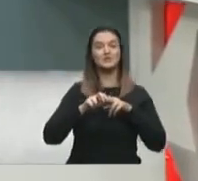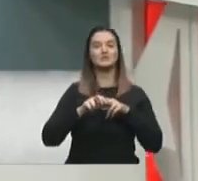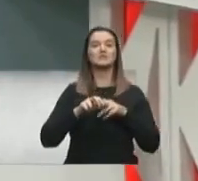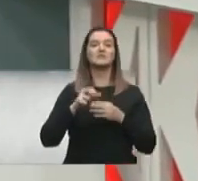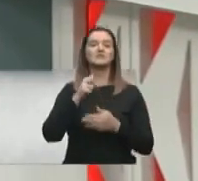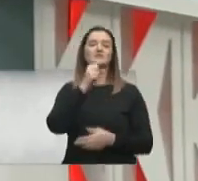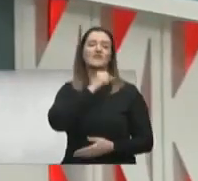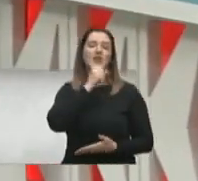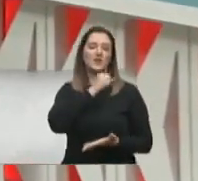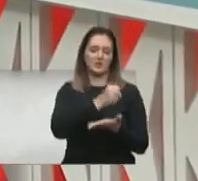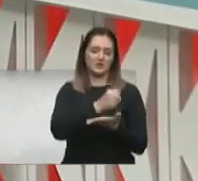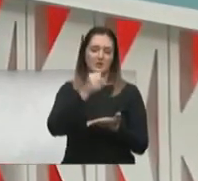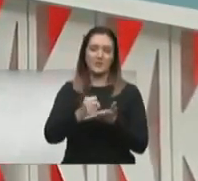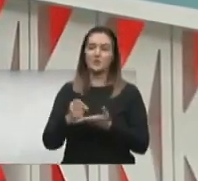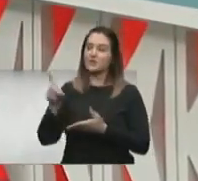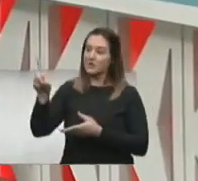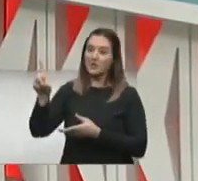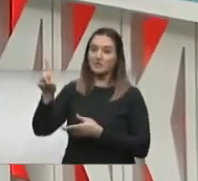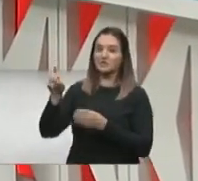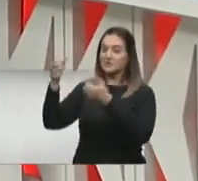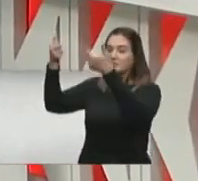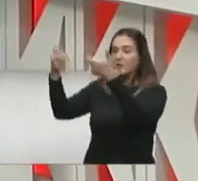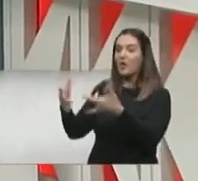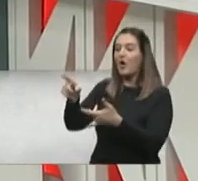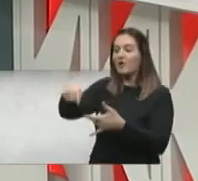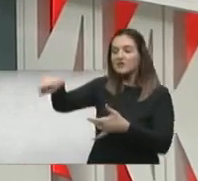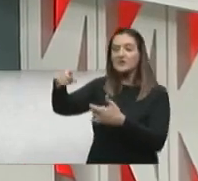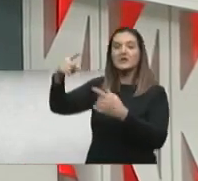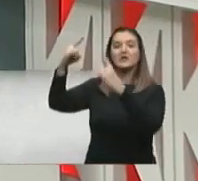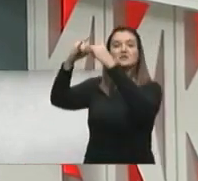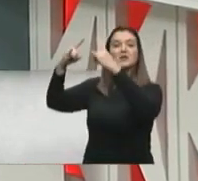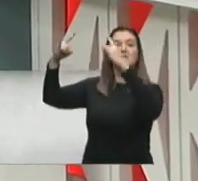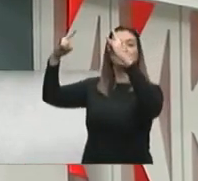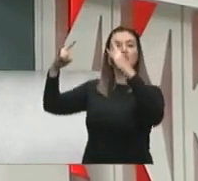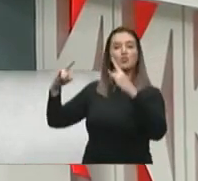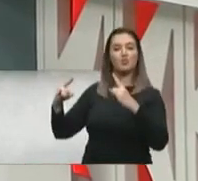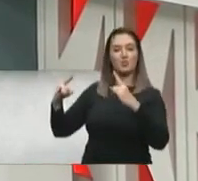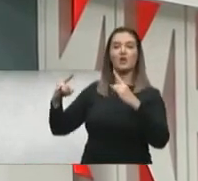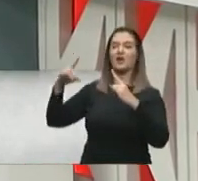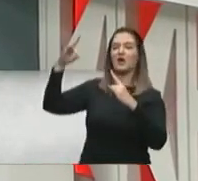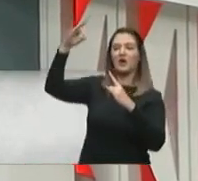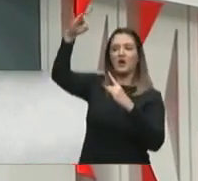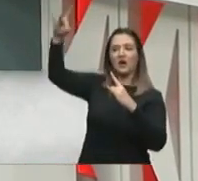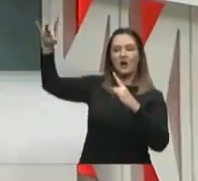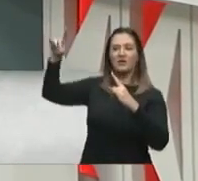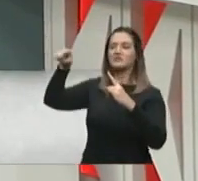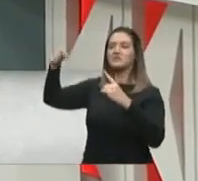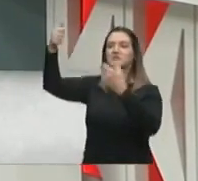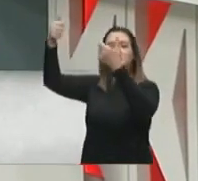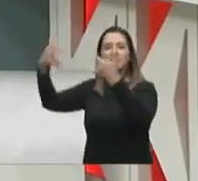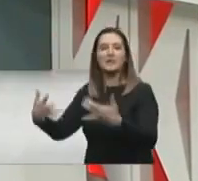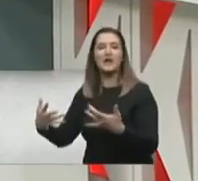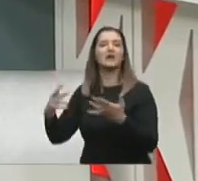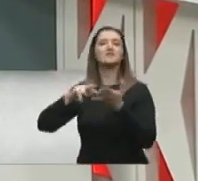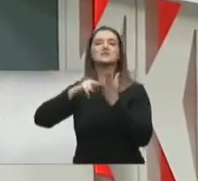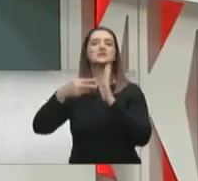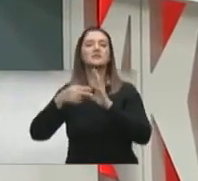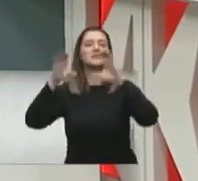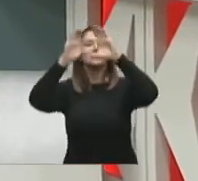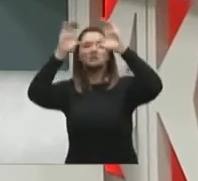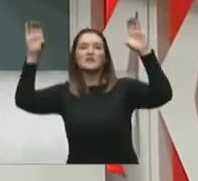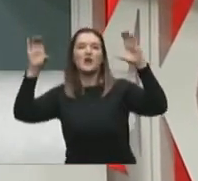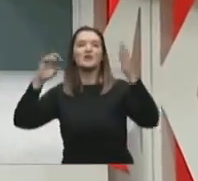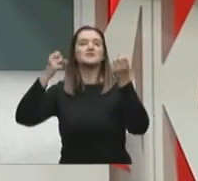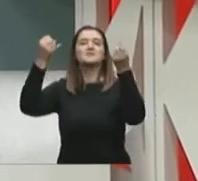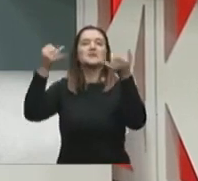E esse santuário, Deus queria ensinar a Adão e Eva os princípios do reino dos céus e os princípios da salvação.